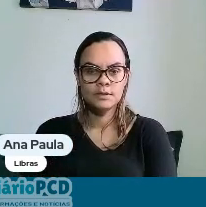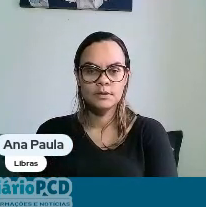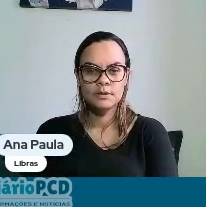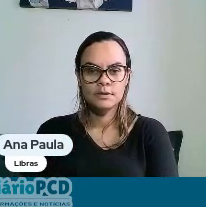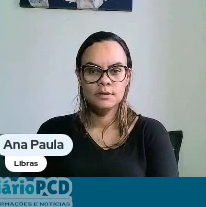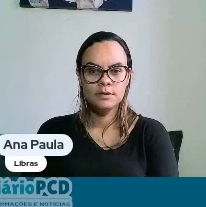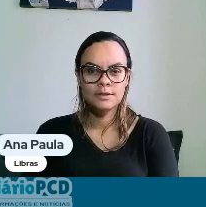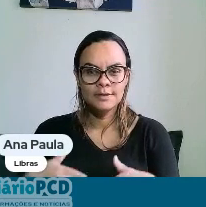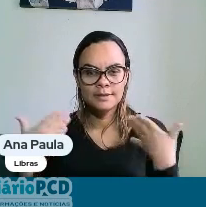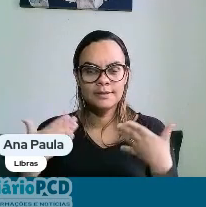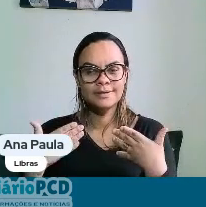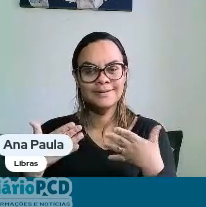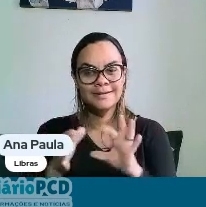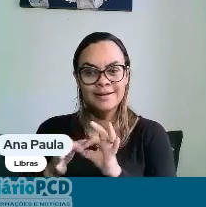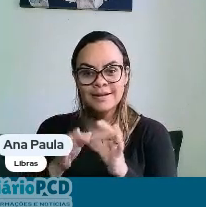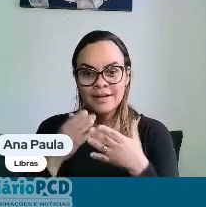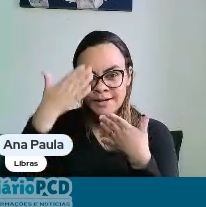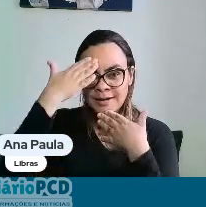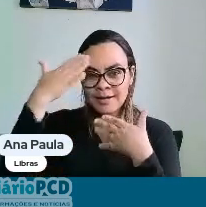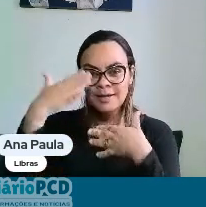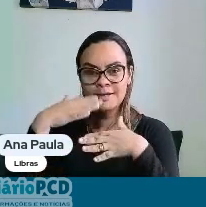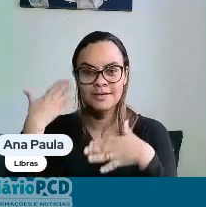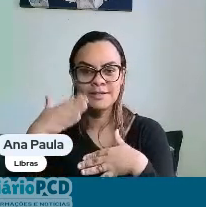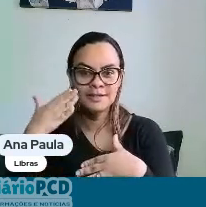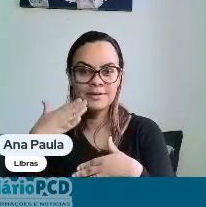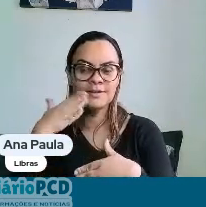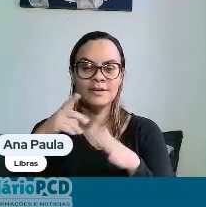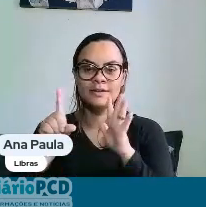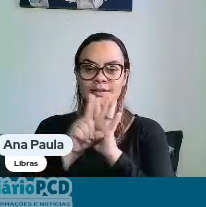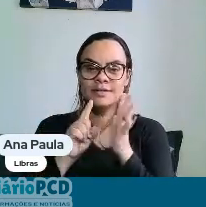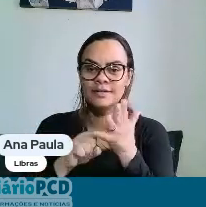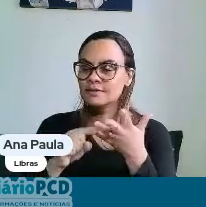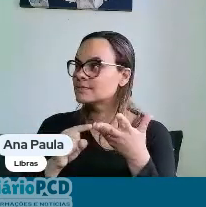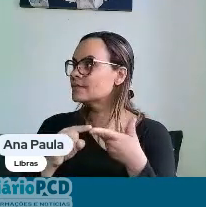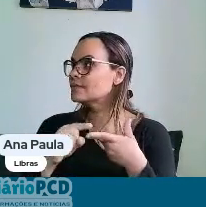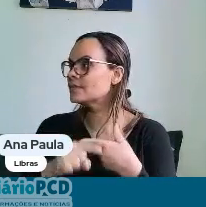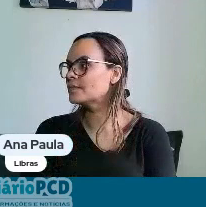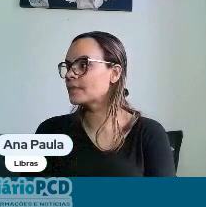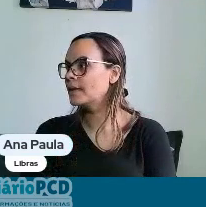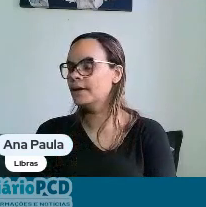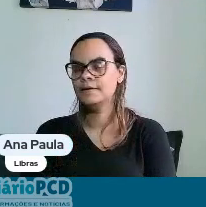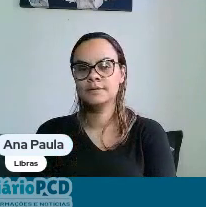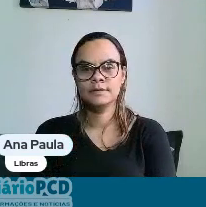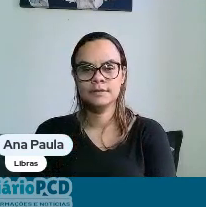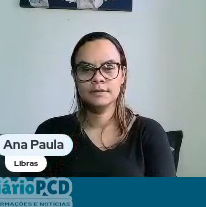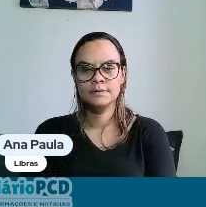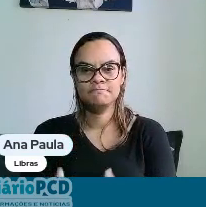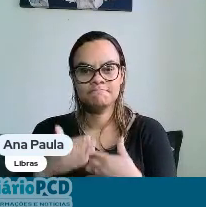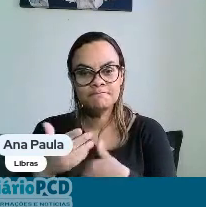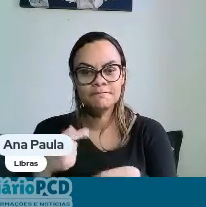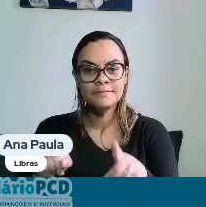grande parte, graças a esse dispositivo e a legislação que foi se aperfeiçoando a partir da Constituição